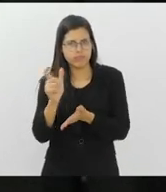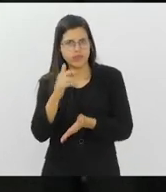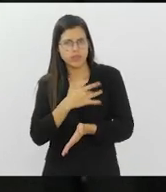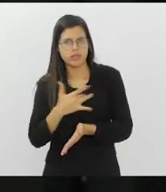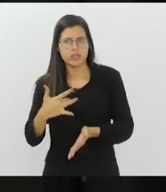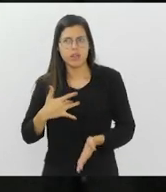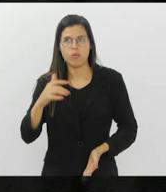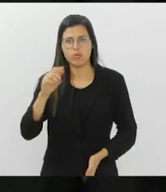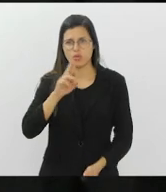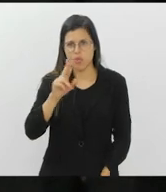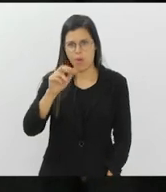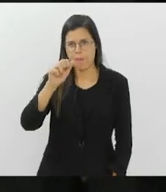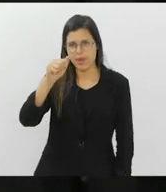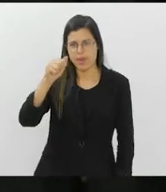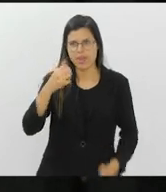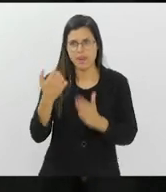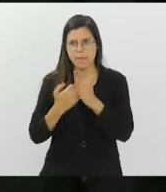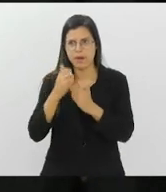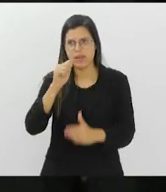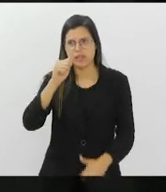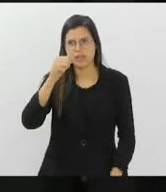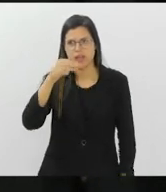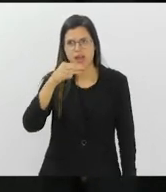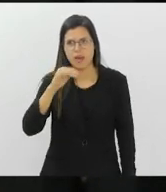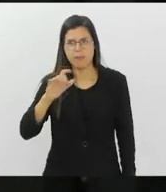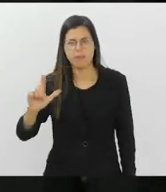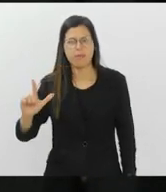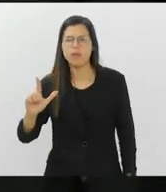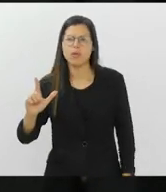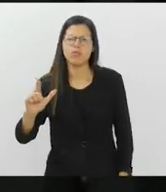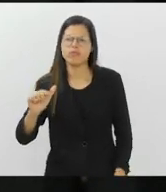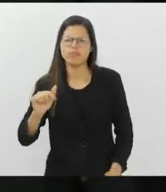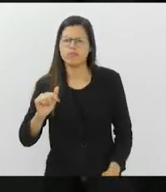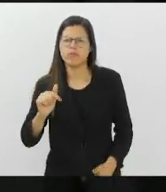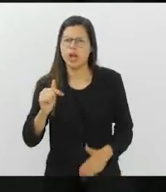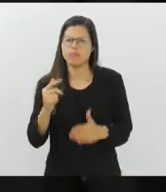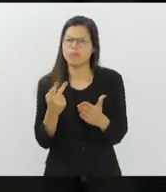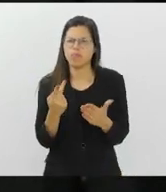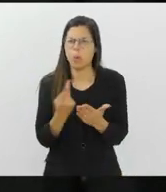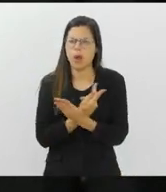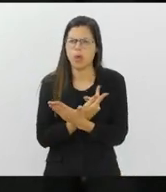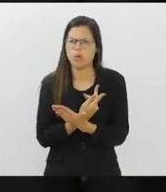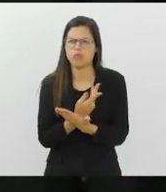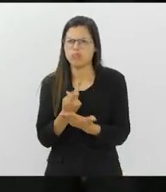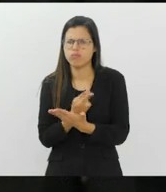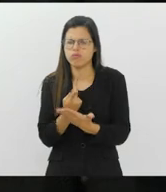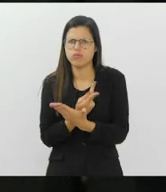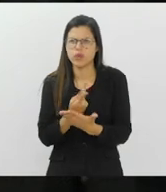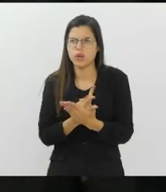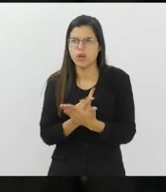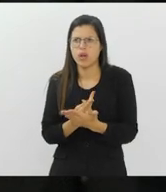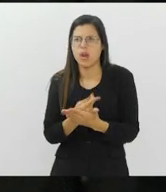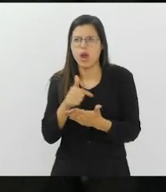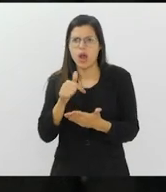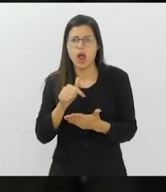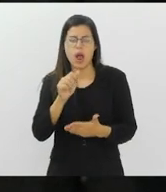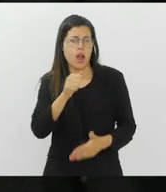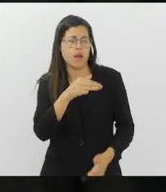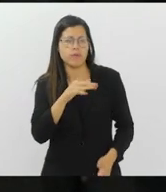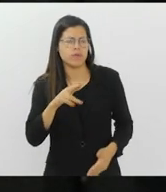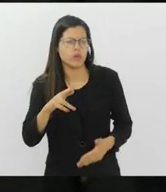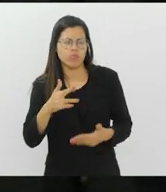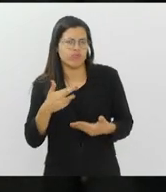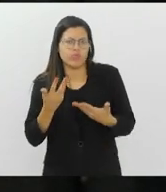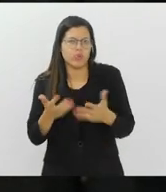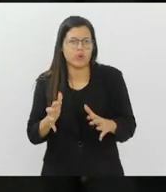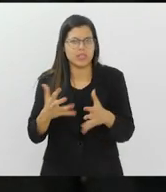primeira tentativa deu erro. A Mil declinou do contrato porque a minha filha tem uma doença rara.